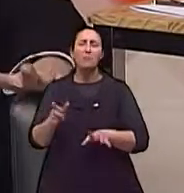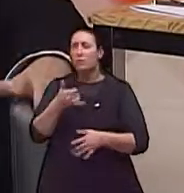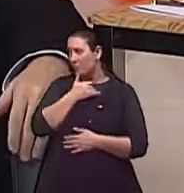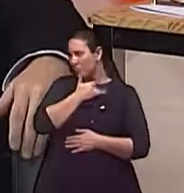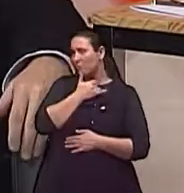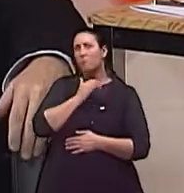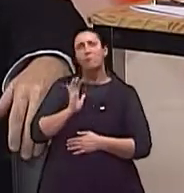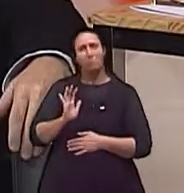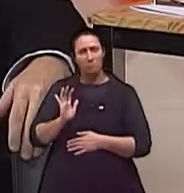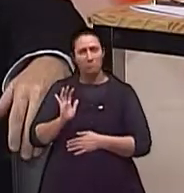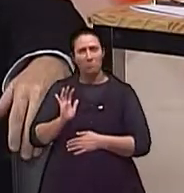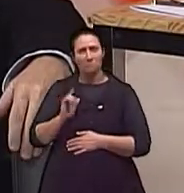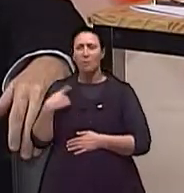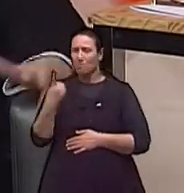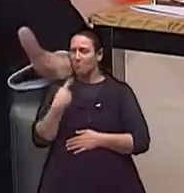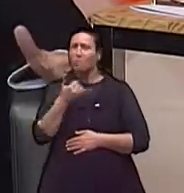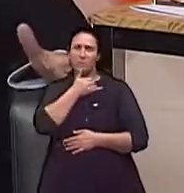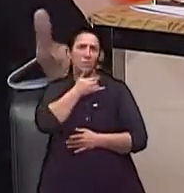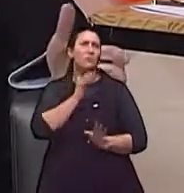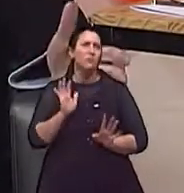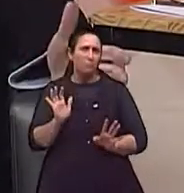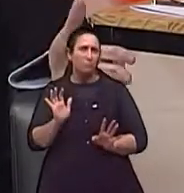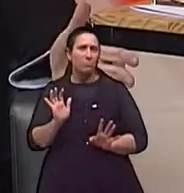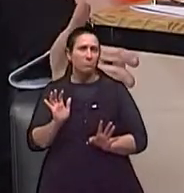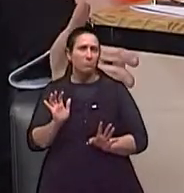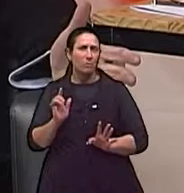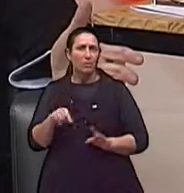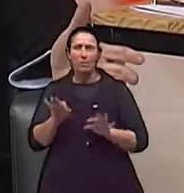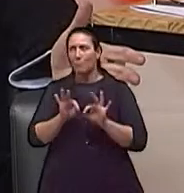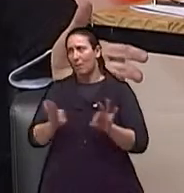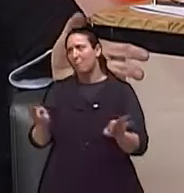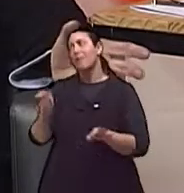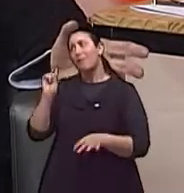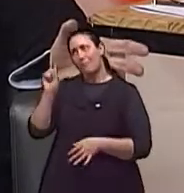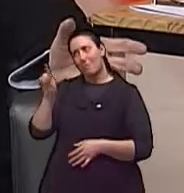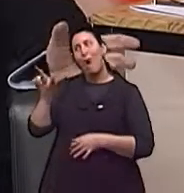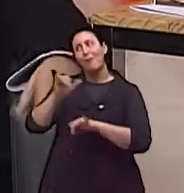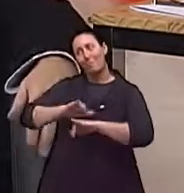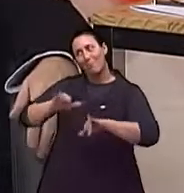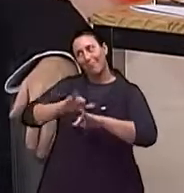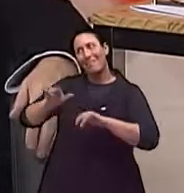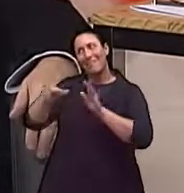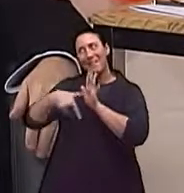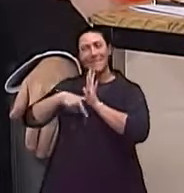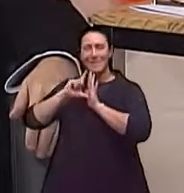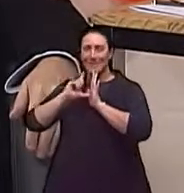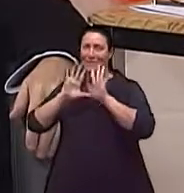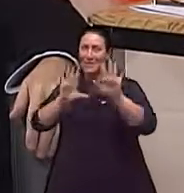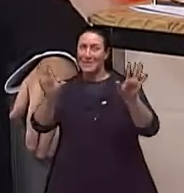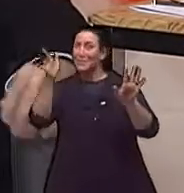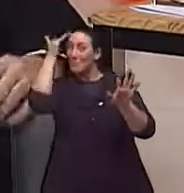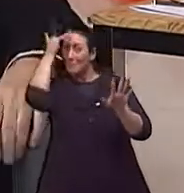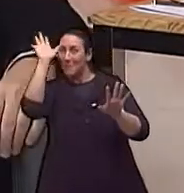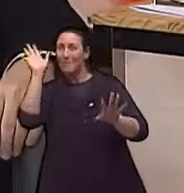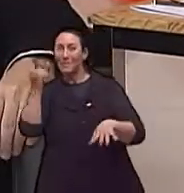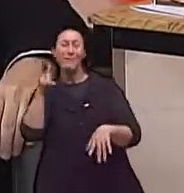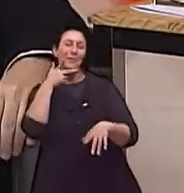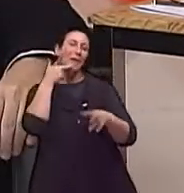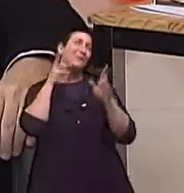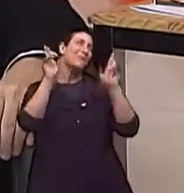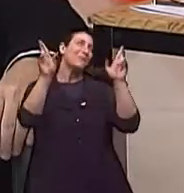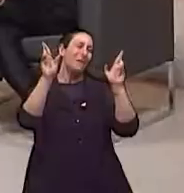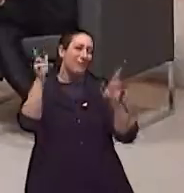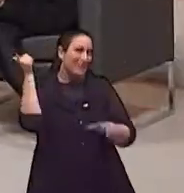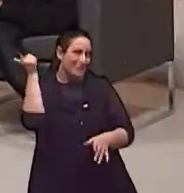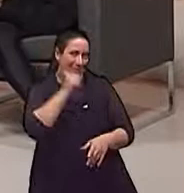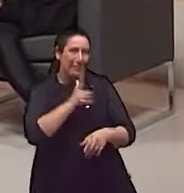vamos ficar tristes isso é normal né Esse programa é gravado anteriormente tá fique claro aqui Tomara que como seja